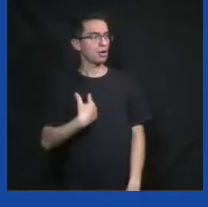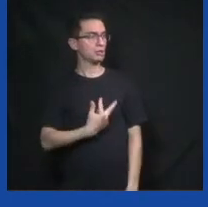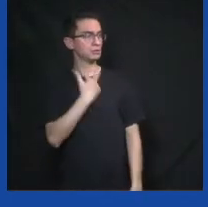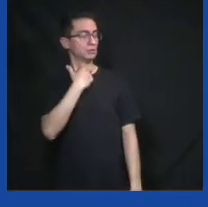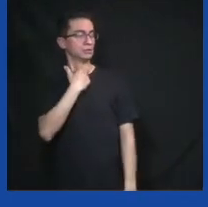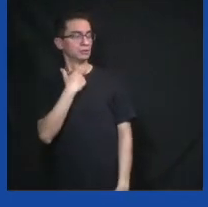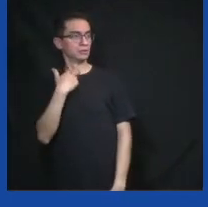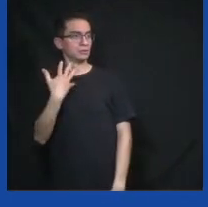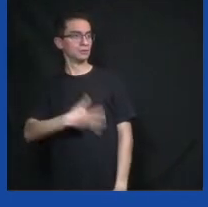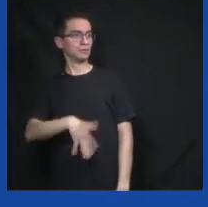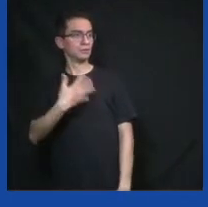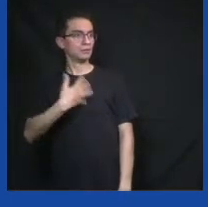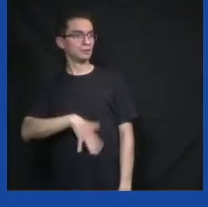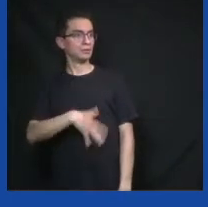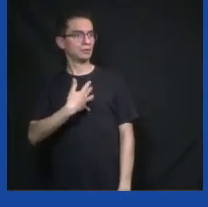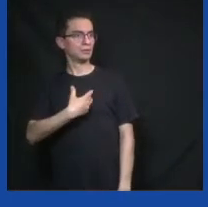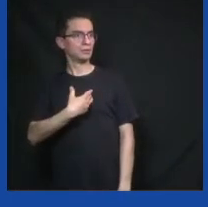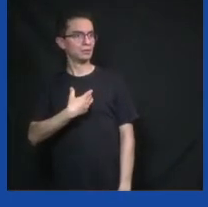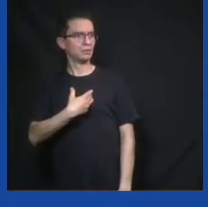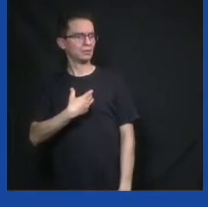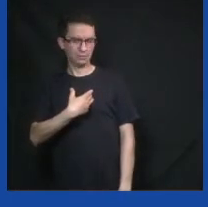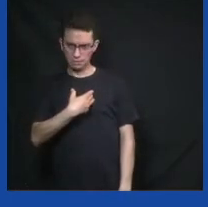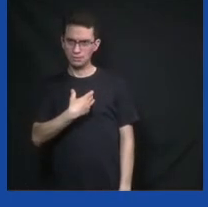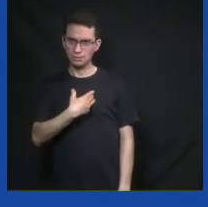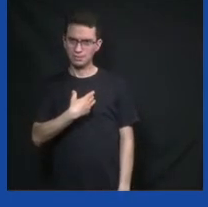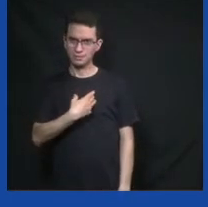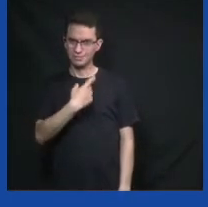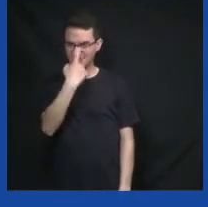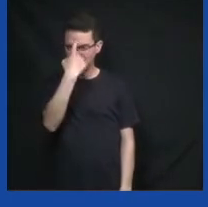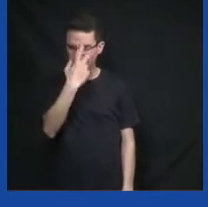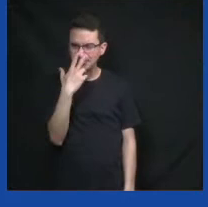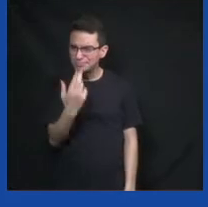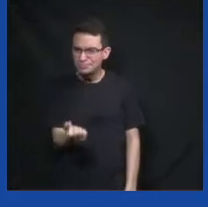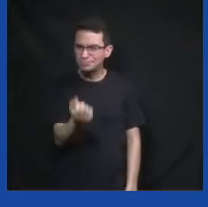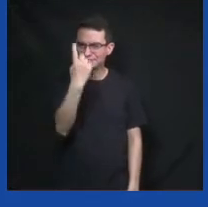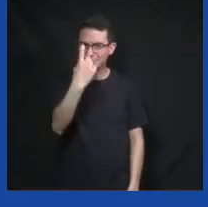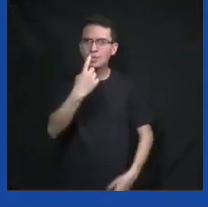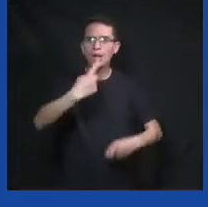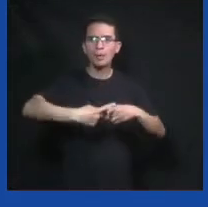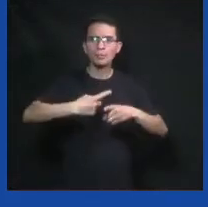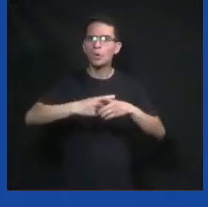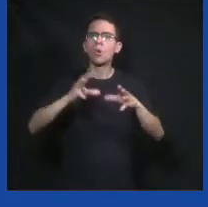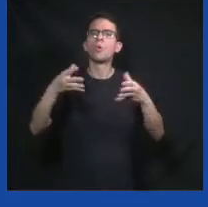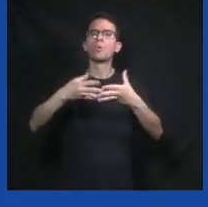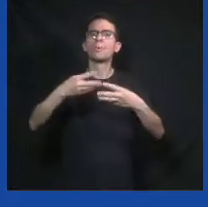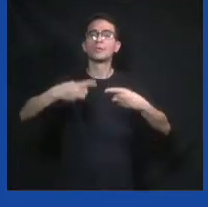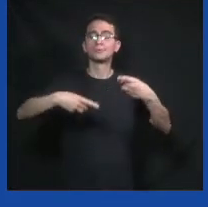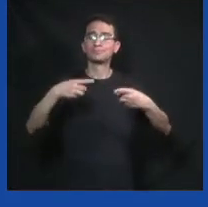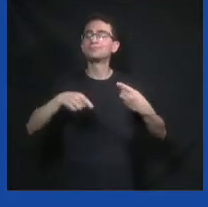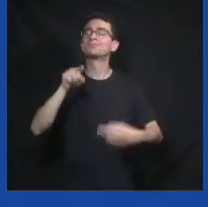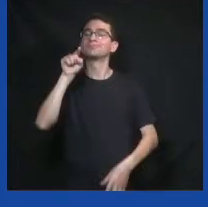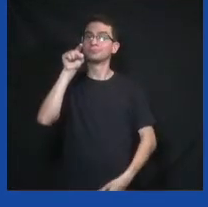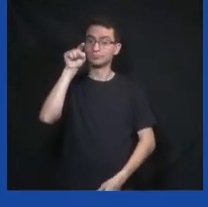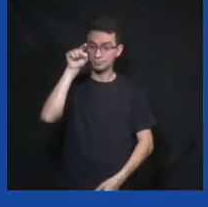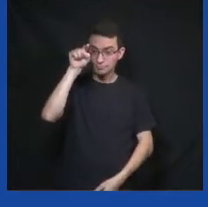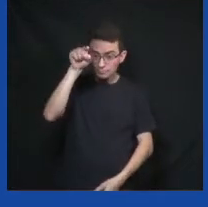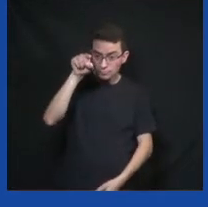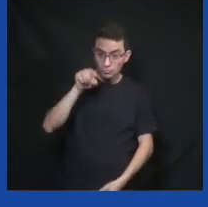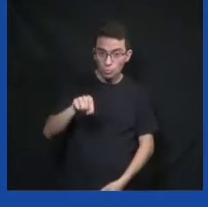do céu, a gente realmente perdeu a mão. Os partidos políticos, dois pontos,